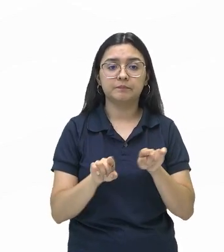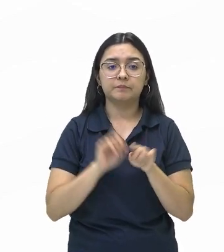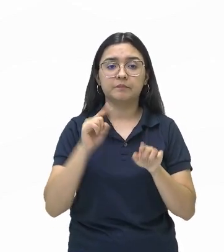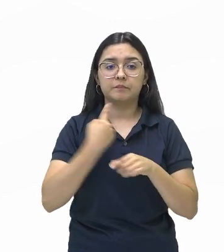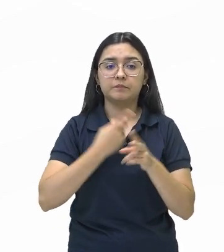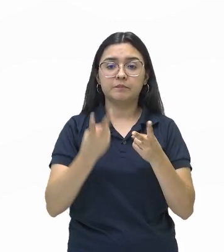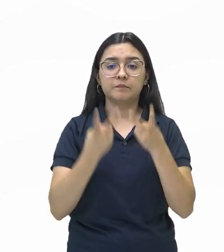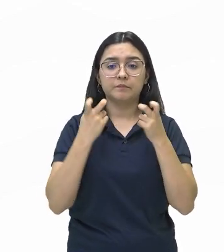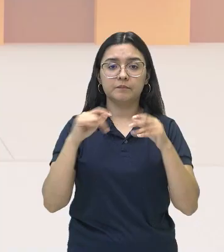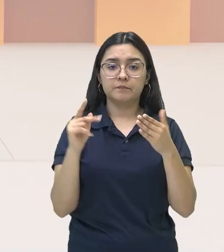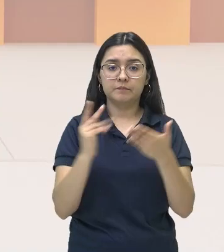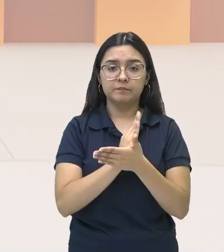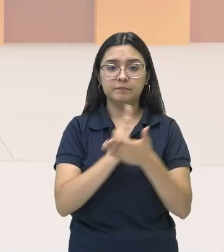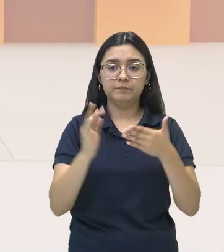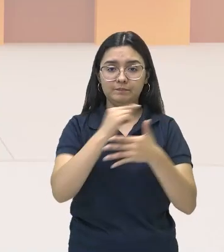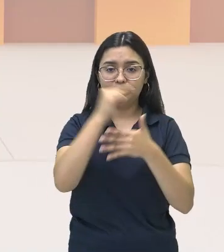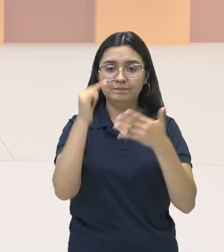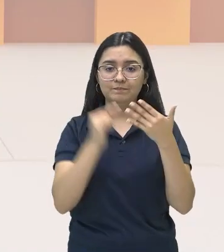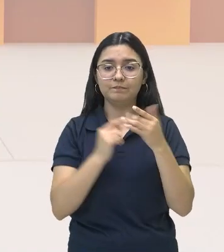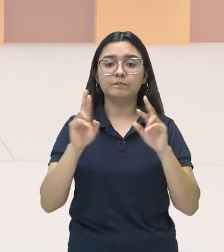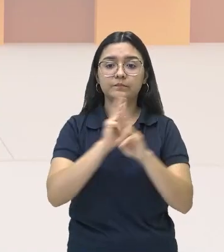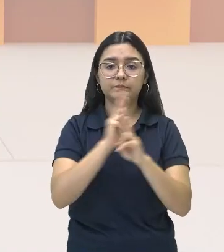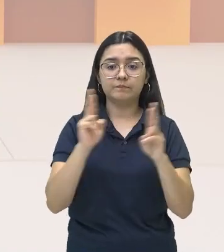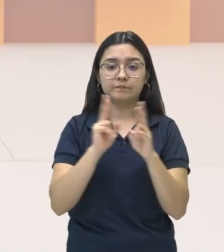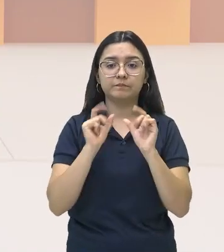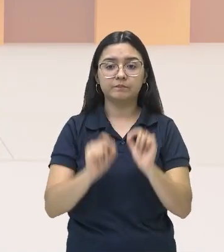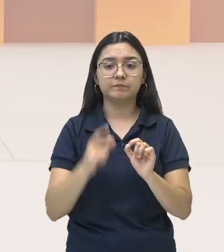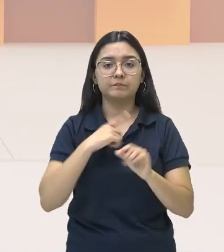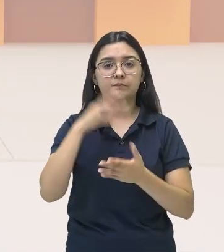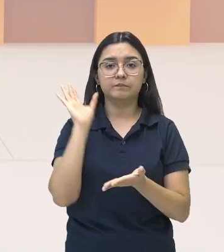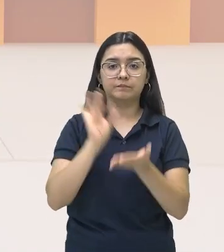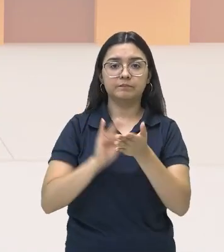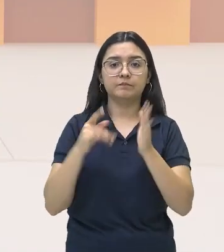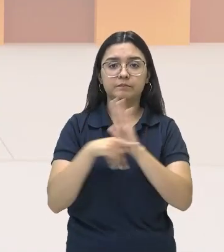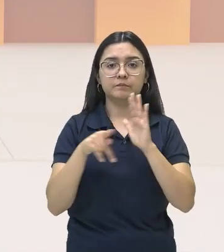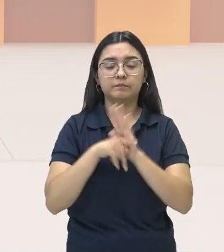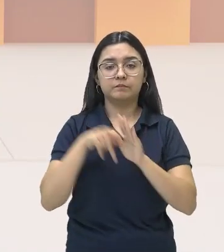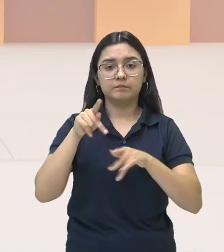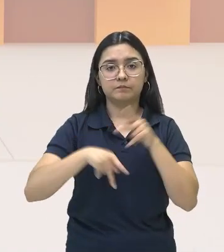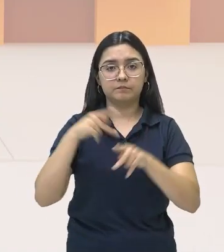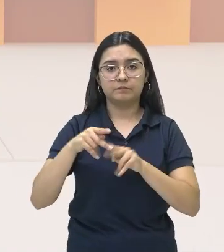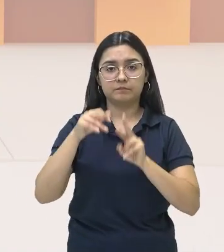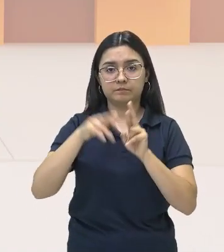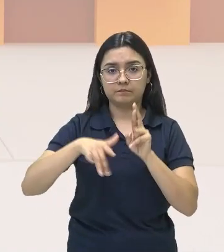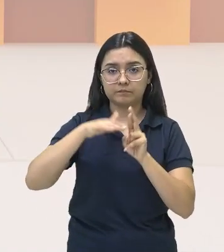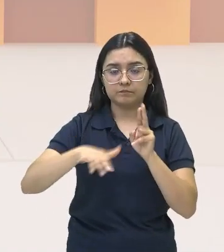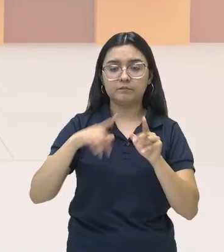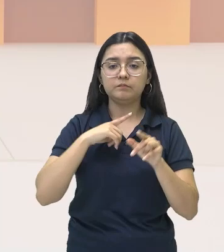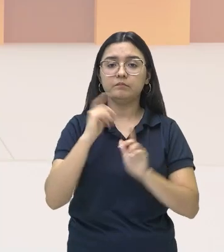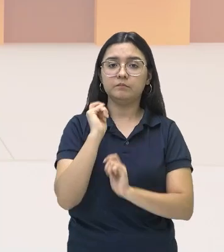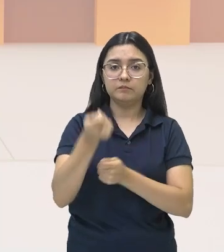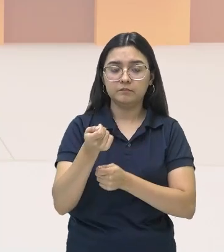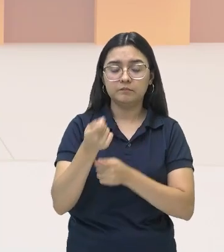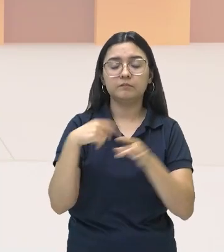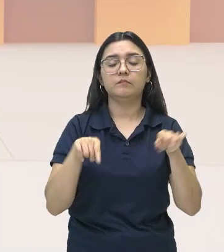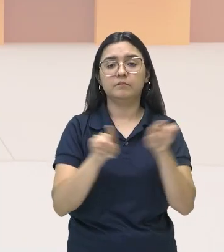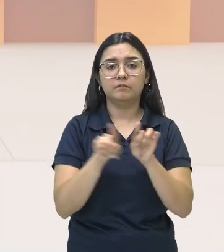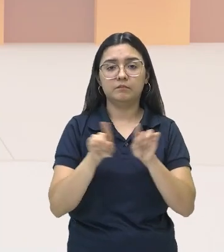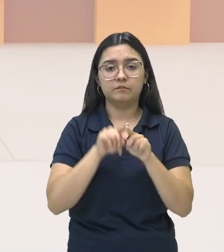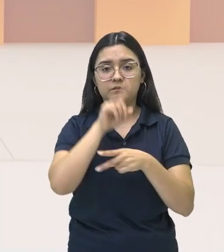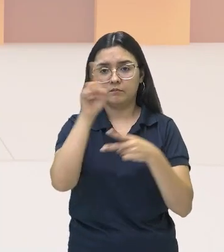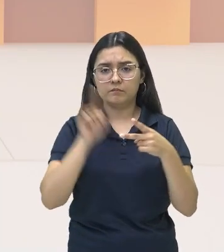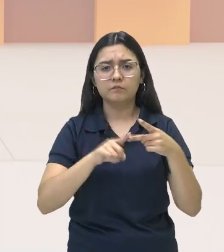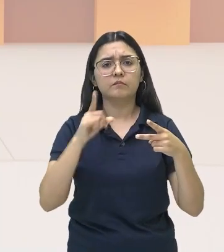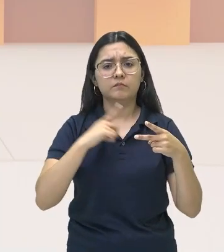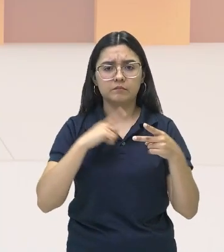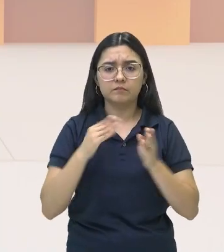ver alguns pontos, né, ligados a essa realidade do povo ribeirinho, né? A questão da pesca. Ele